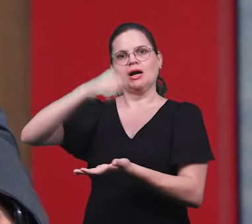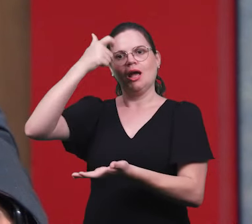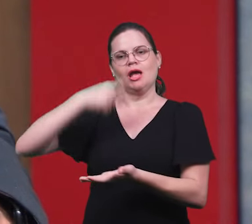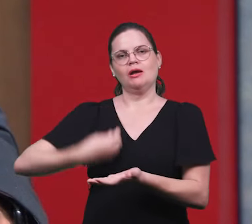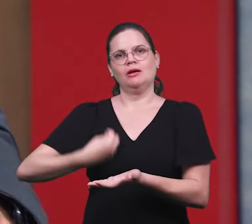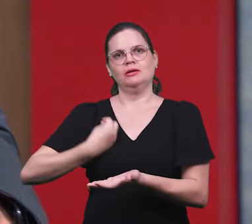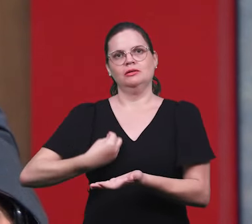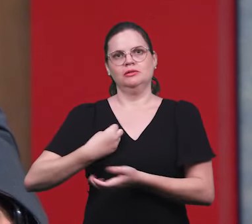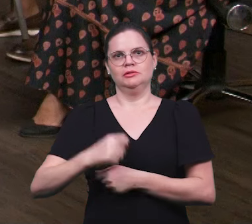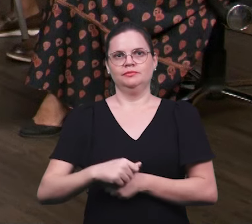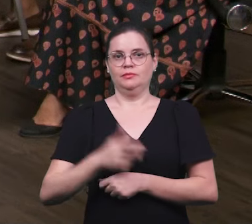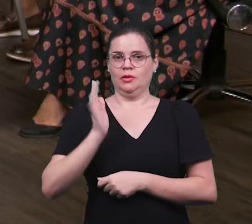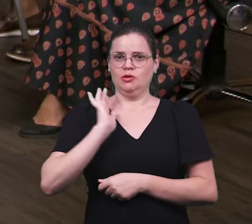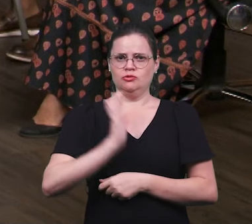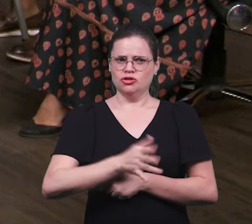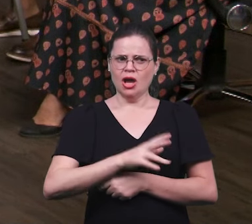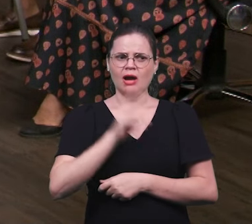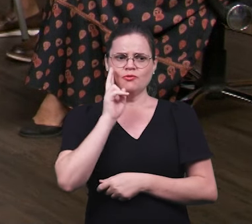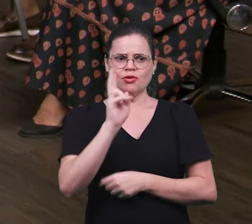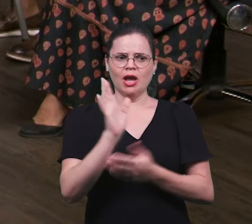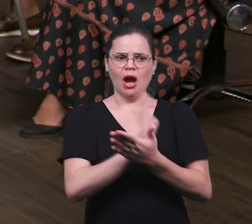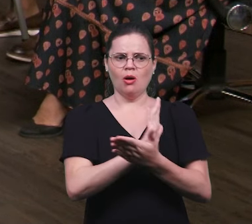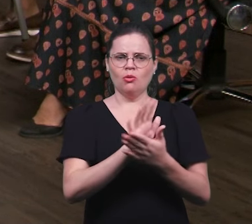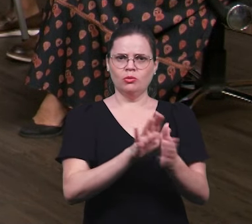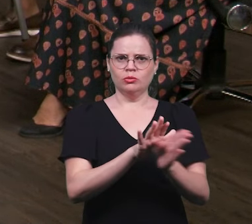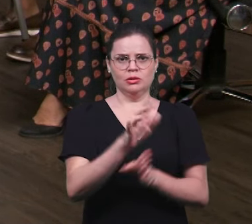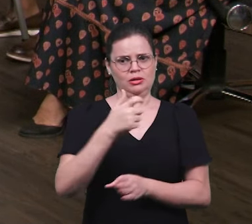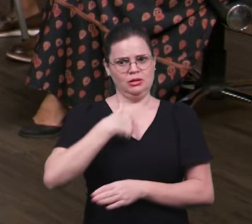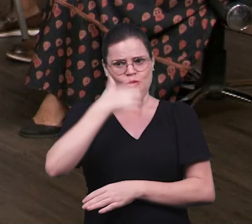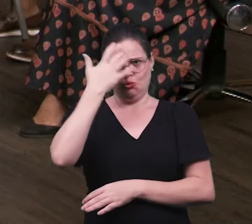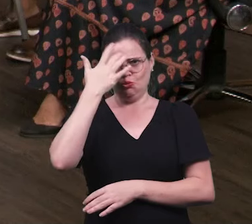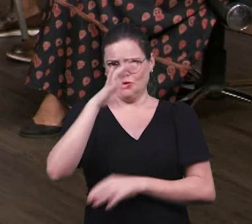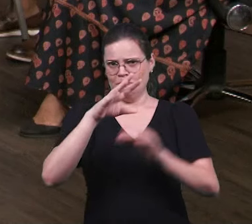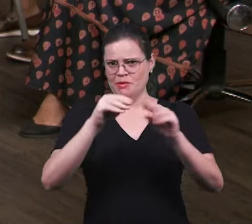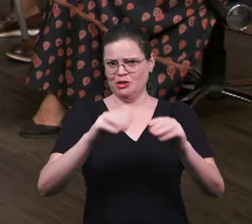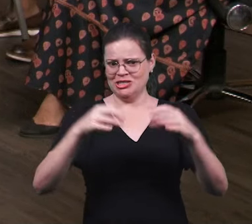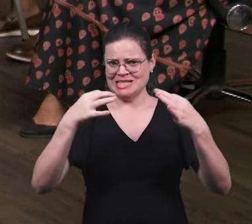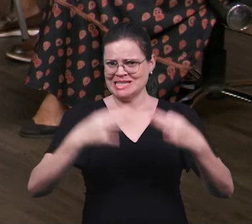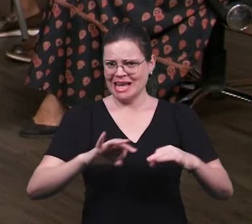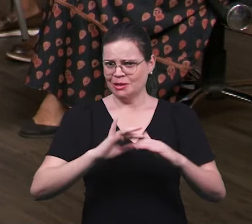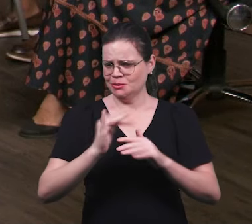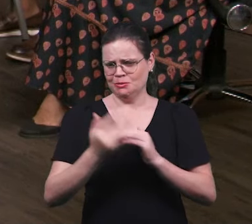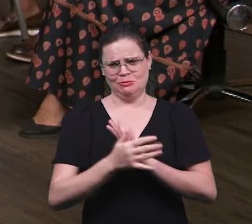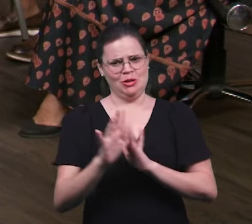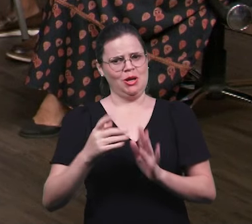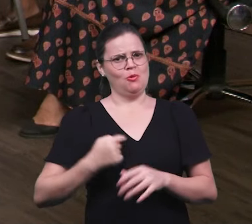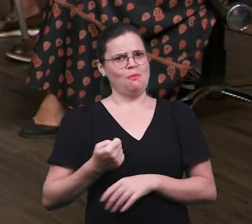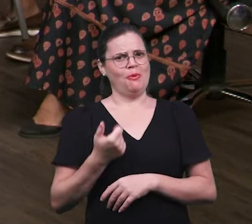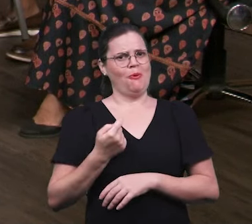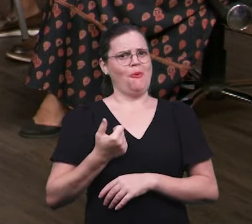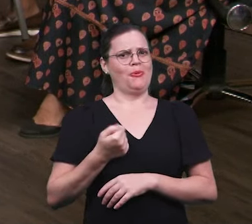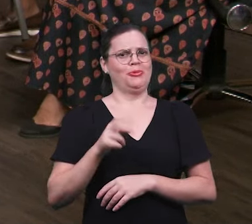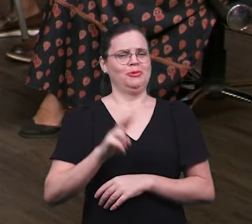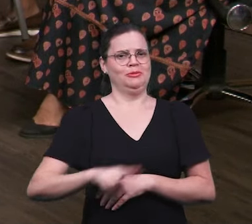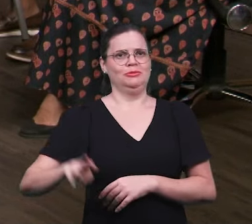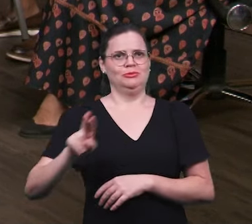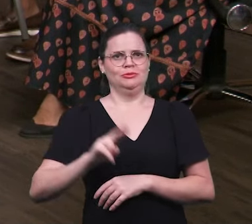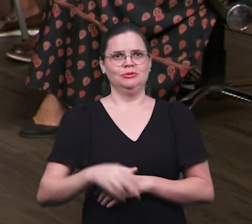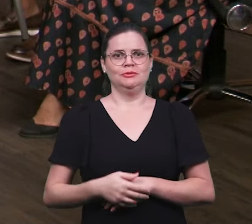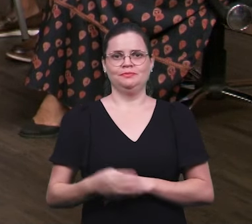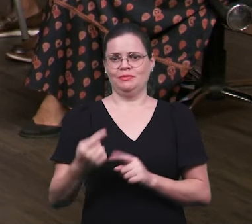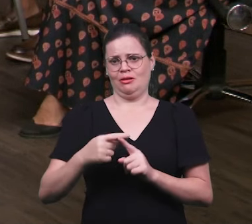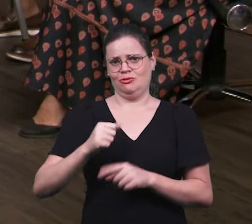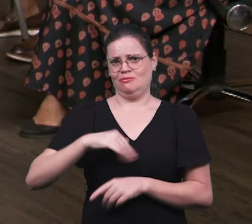E eu já vi instrução, e olha que eu não sou um expert no assunto. Eu uso rede social, como eu sou